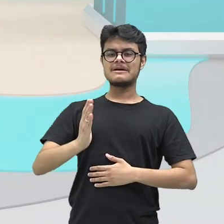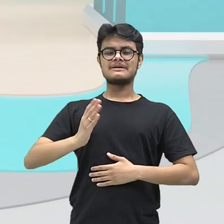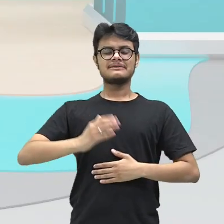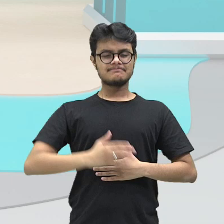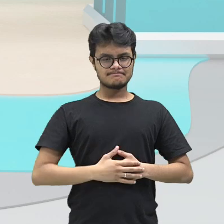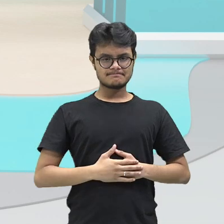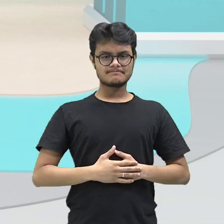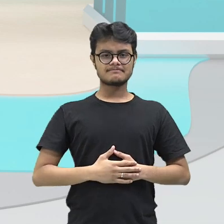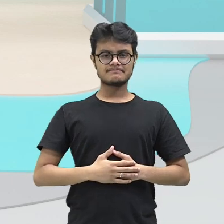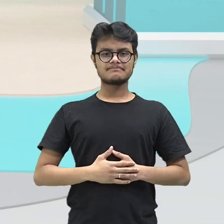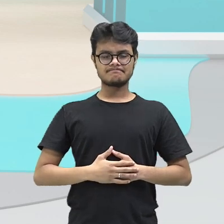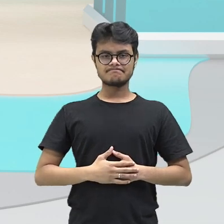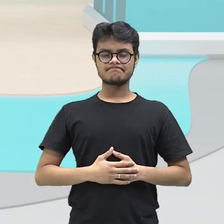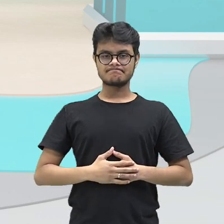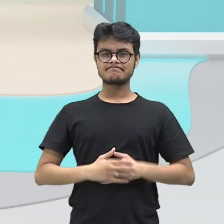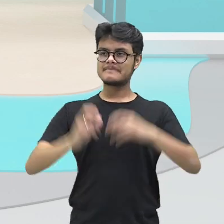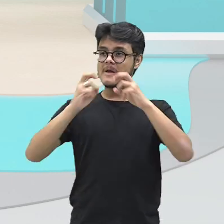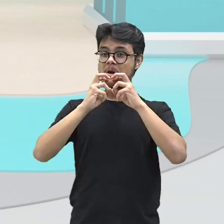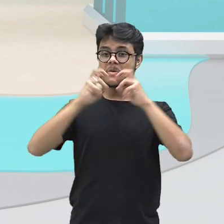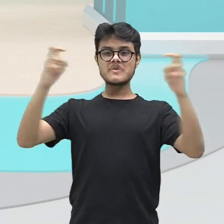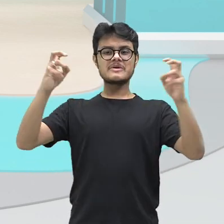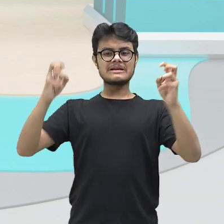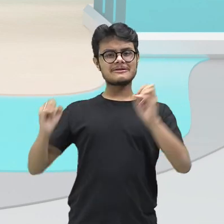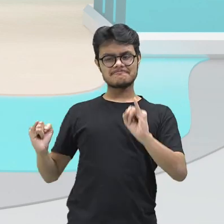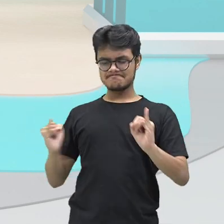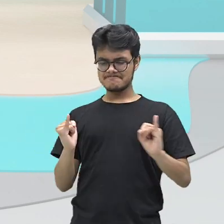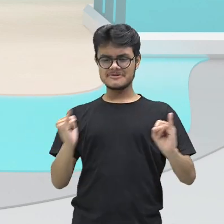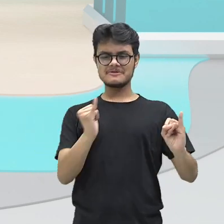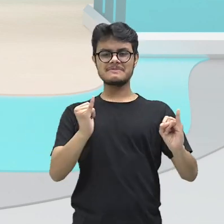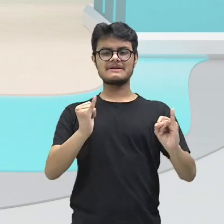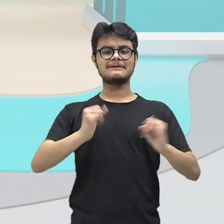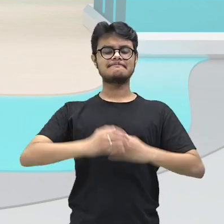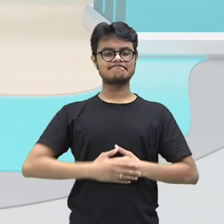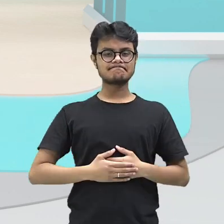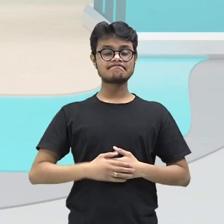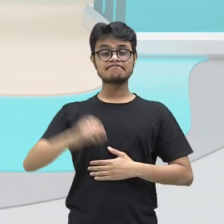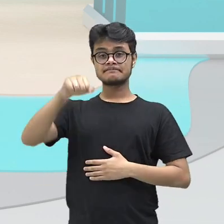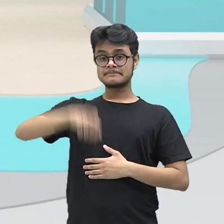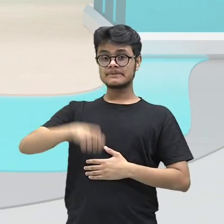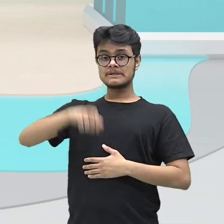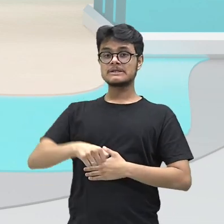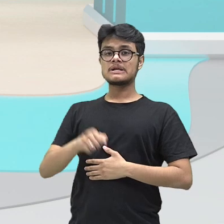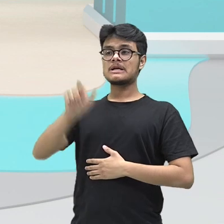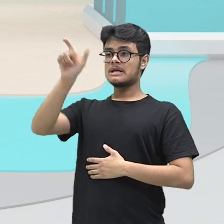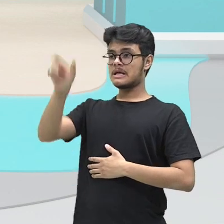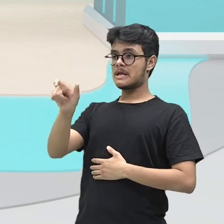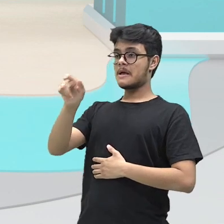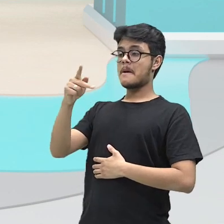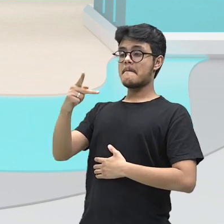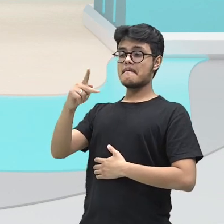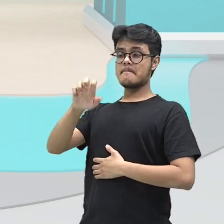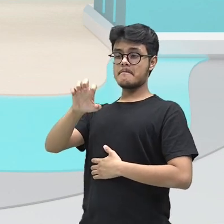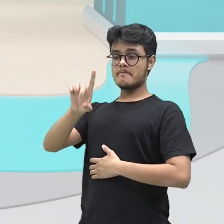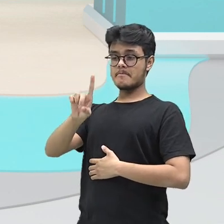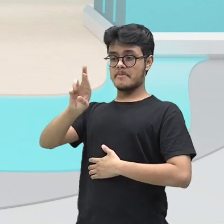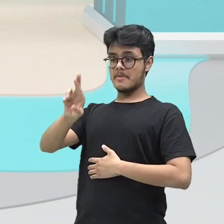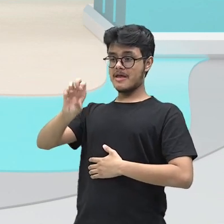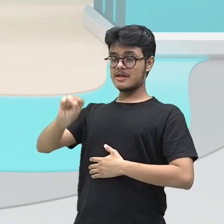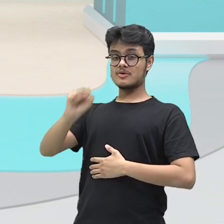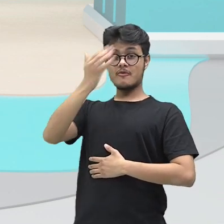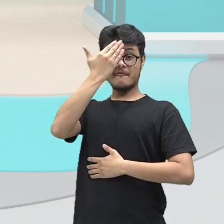Grito do Ipiranga, certo? Pedro Américo, que é um dos maiores pintores brasileiros do século